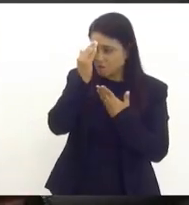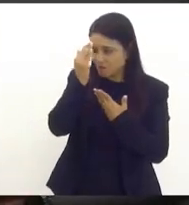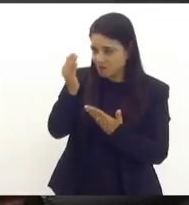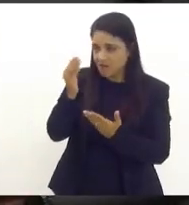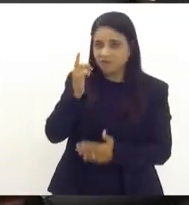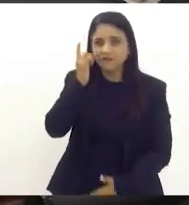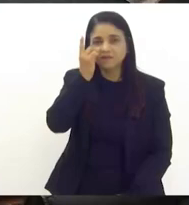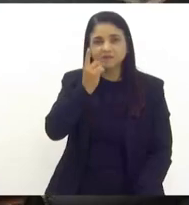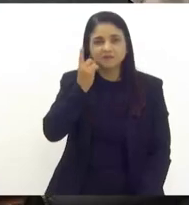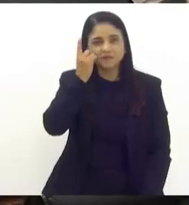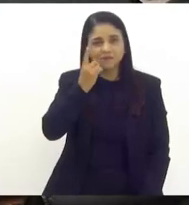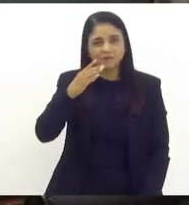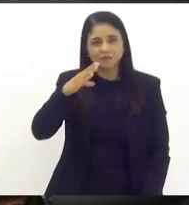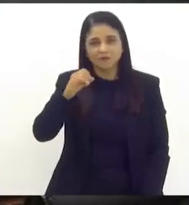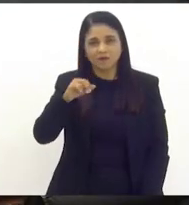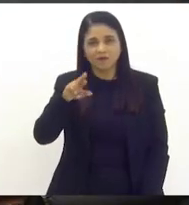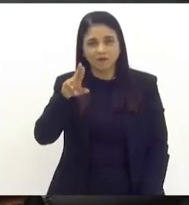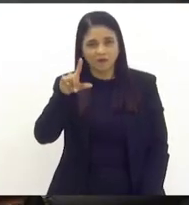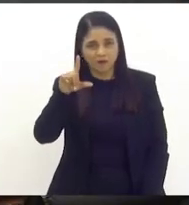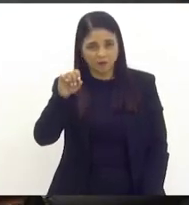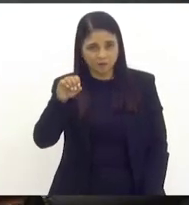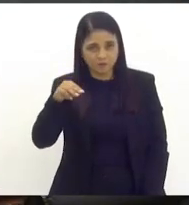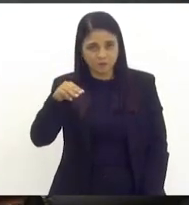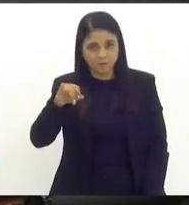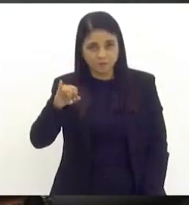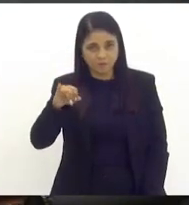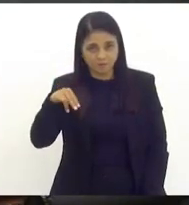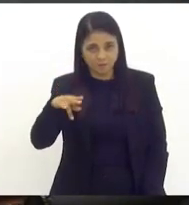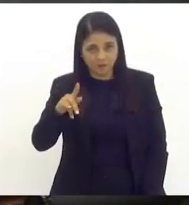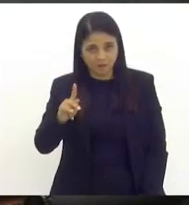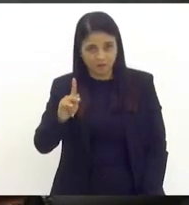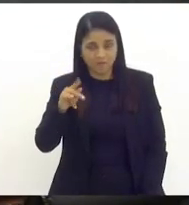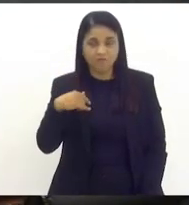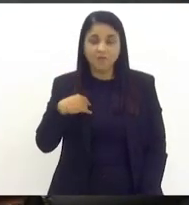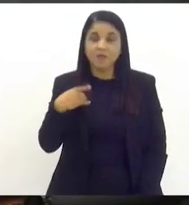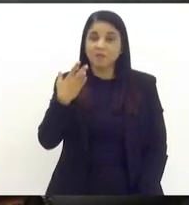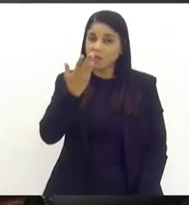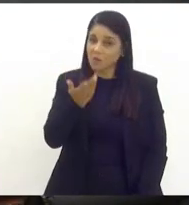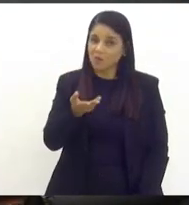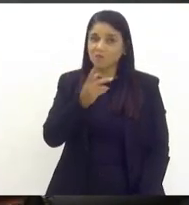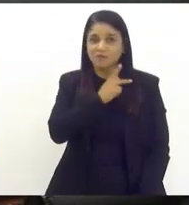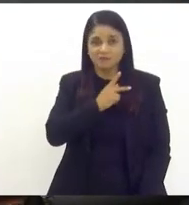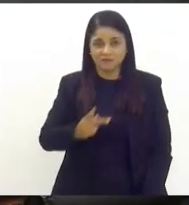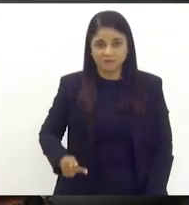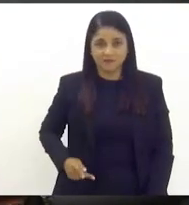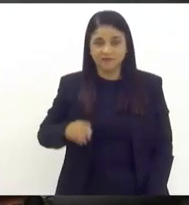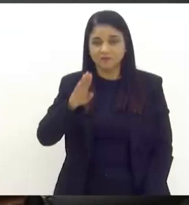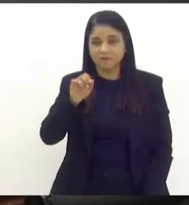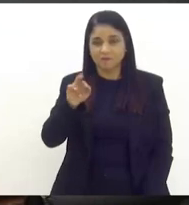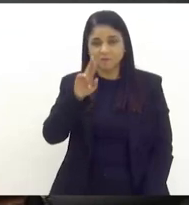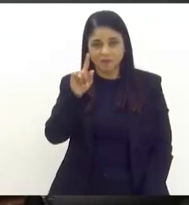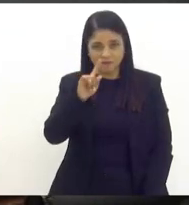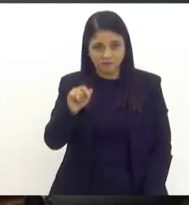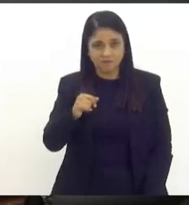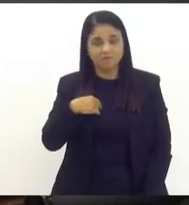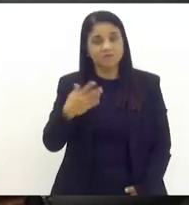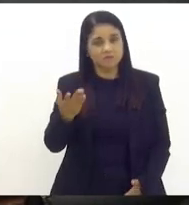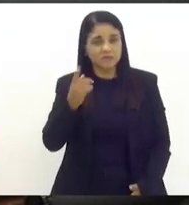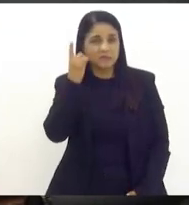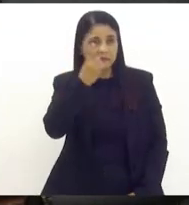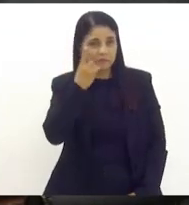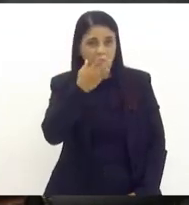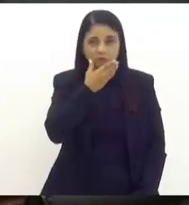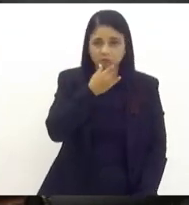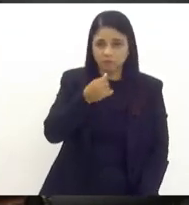deputado Carlos Schmidt com a palavra Presidente brasão serei breve porque todos os deputadas e deputados a gente tá aqui